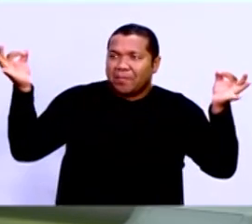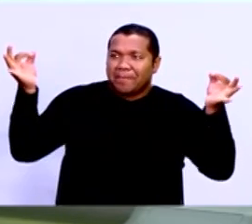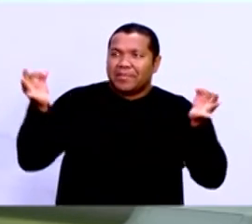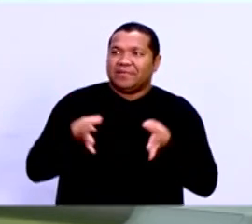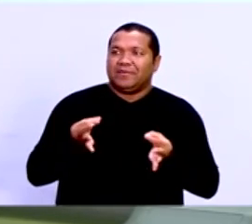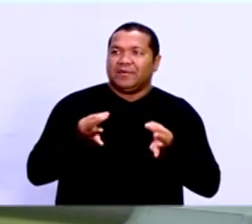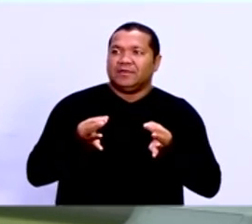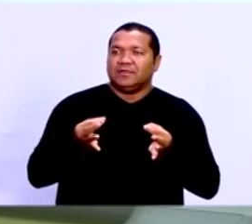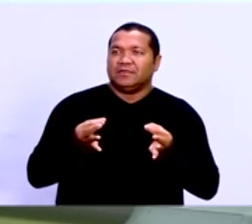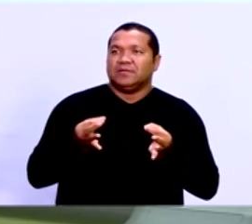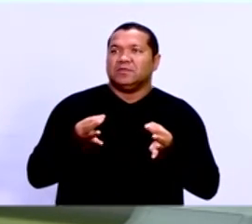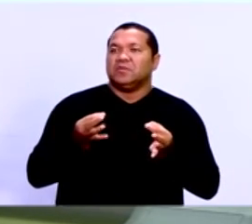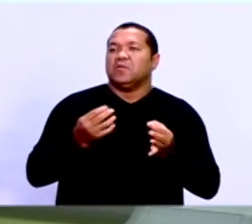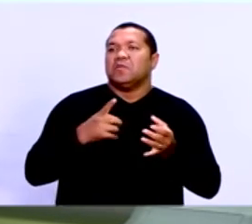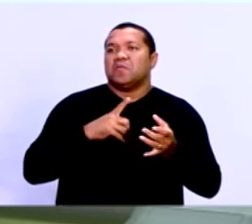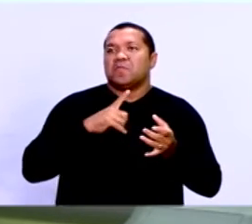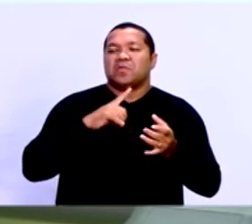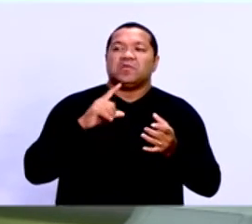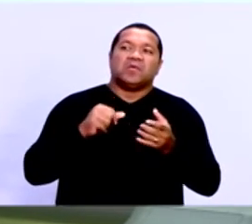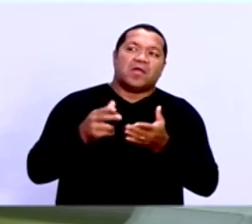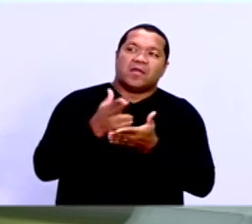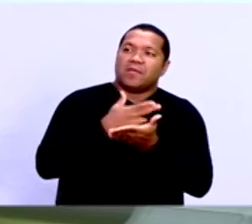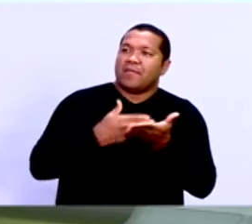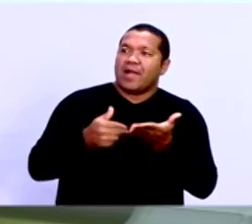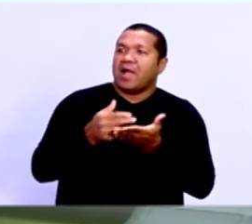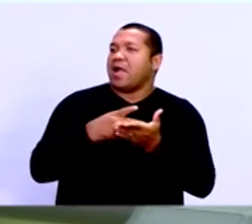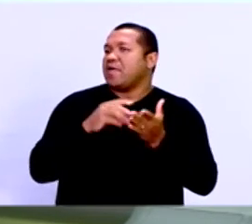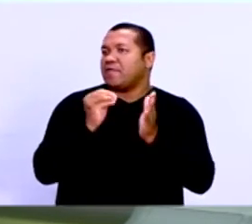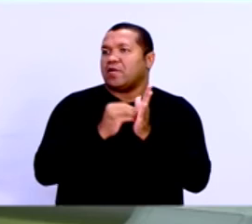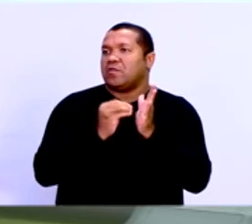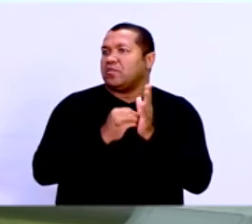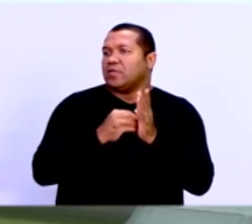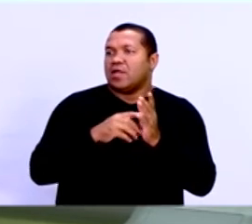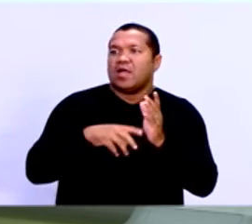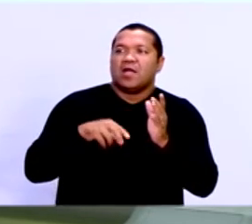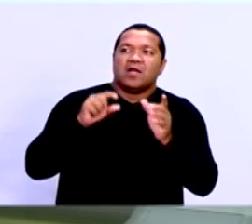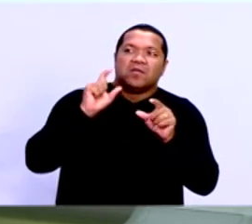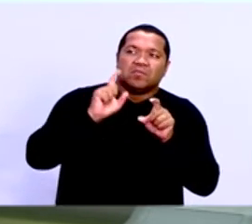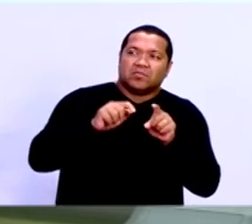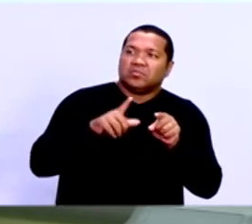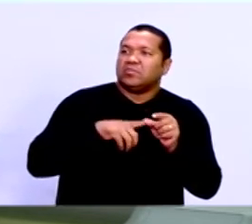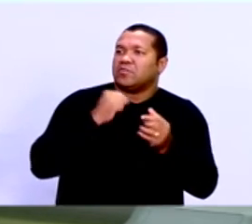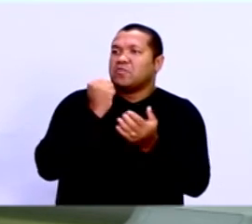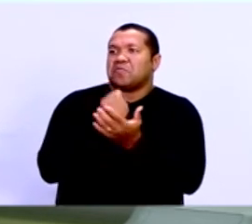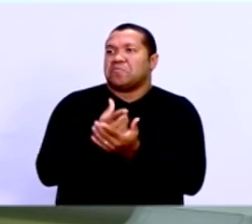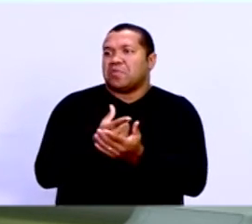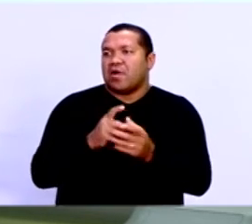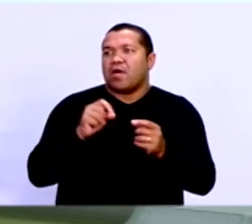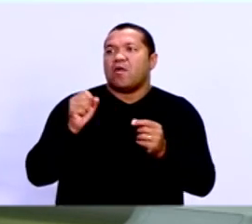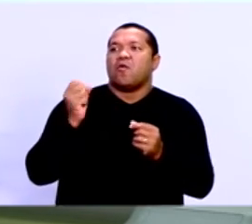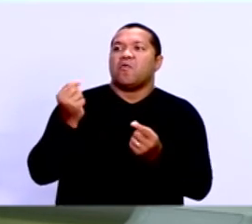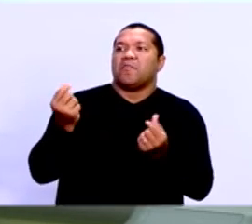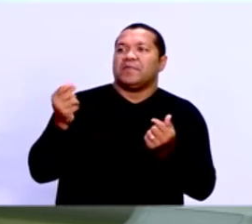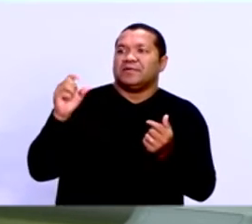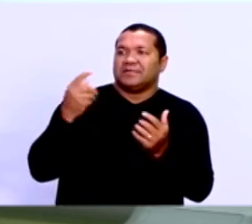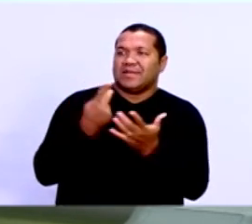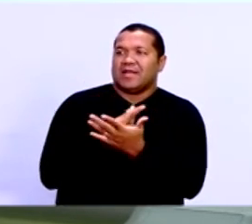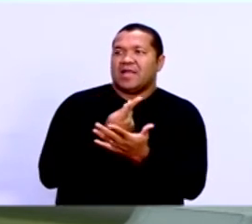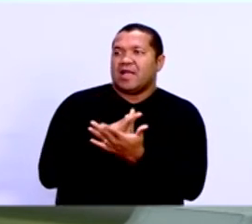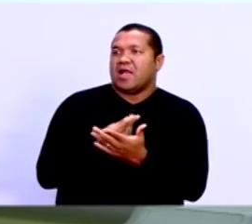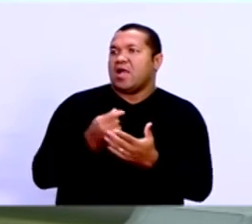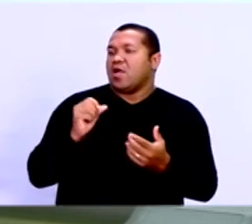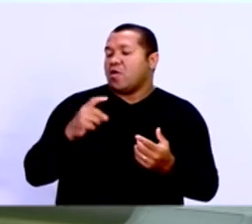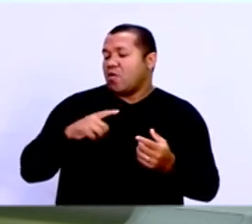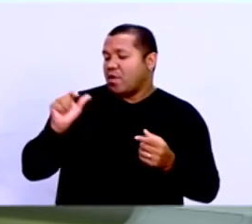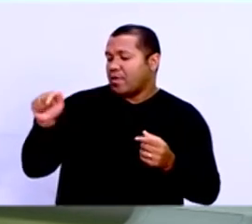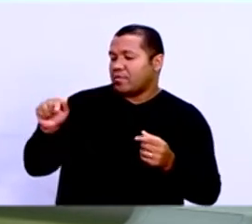demais e faltando nem de problema na hora de efetuar a compra o preço tá errado esse produto não tem